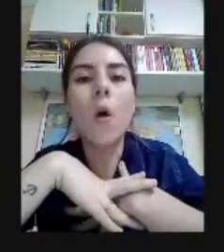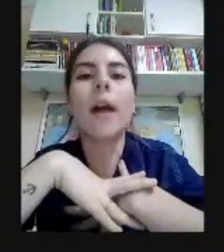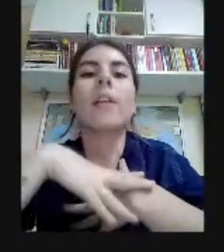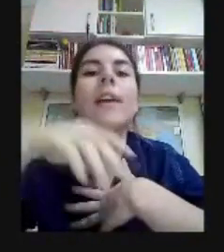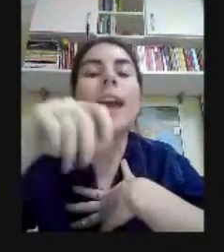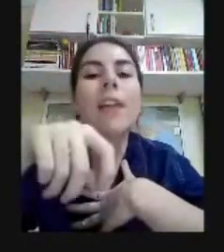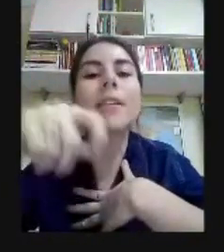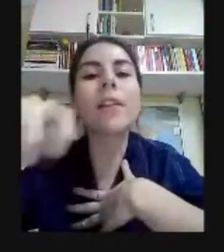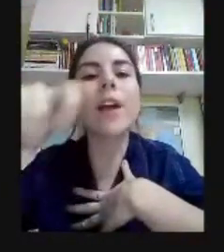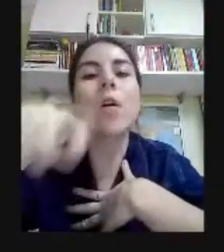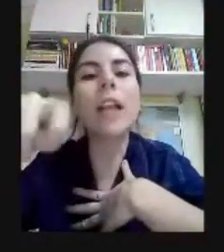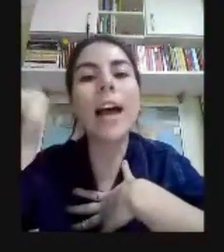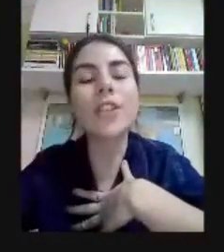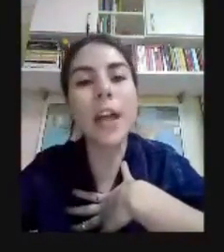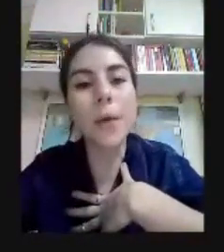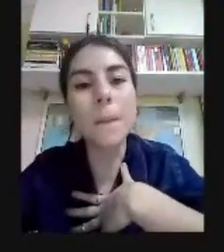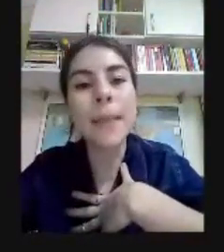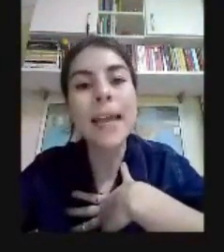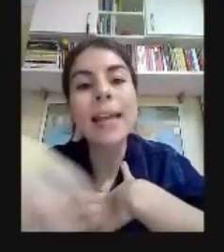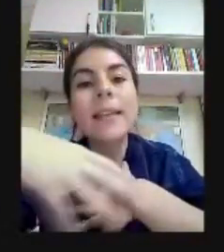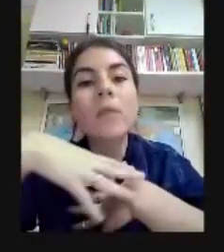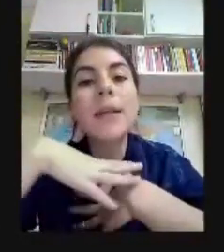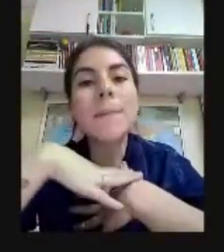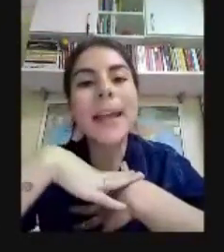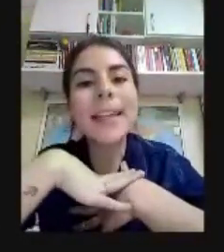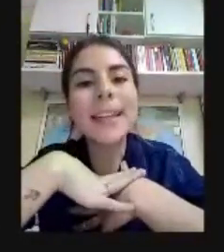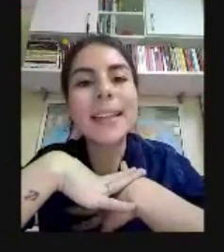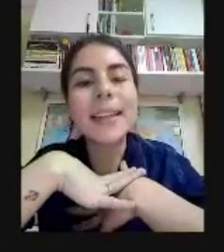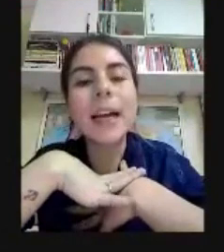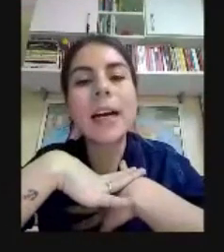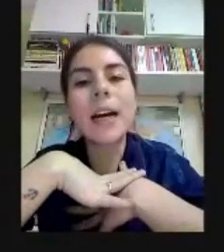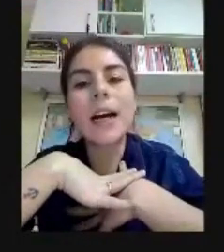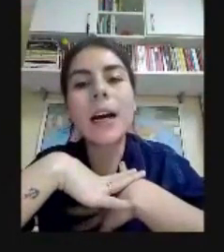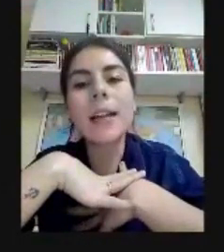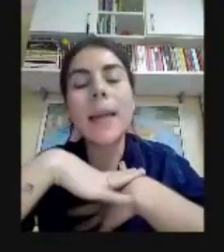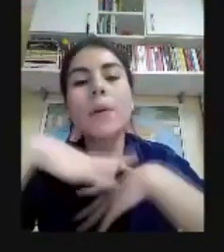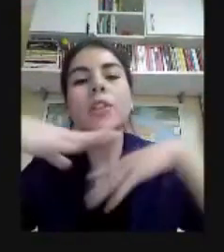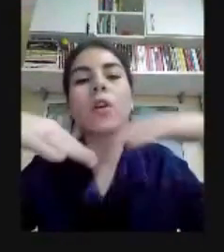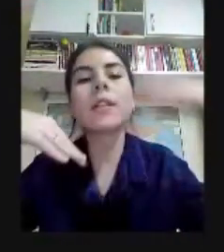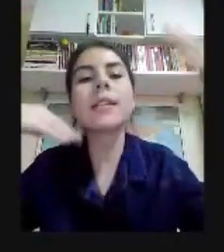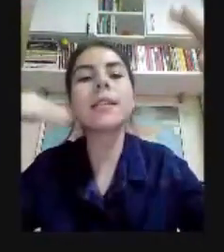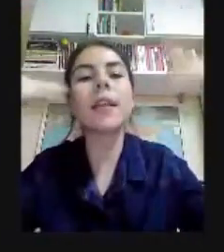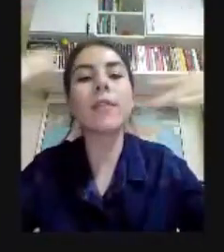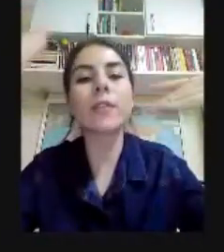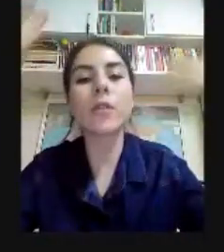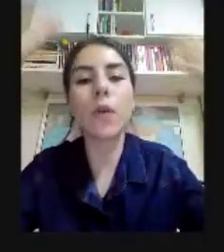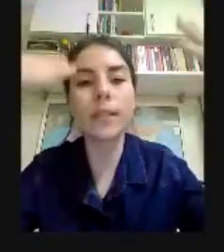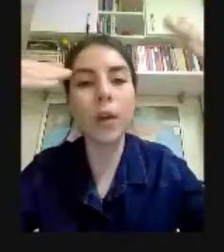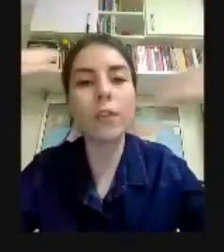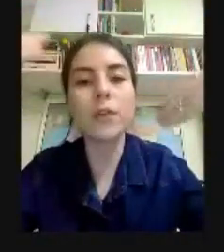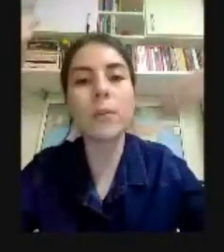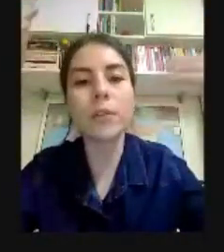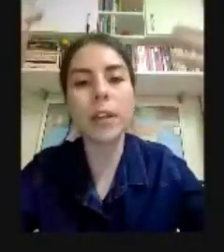diego ela vai lá e vai escrever olá diego tão também depois de todas as